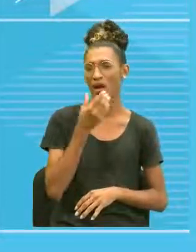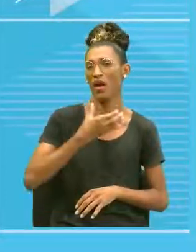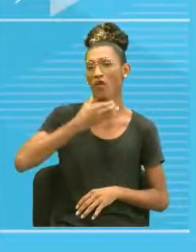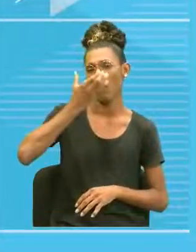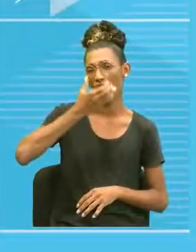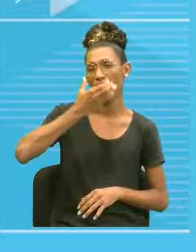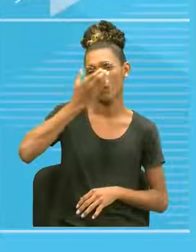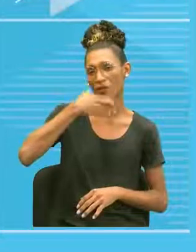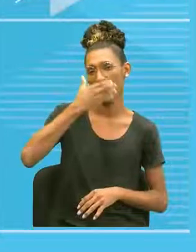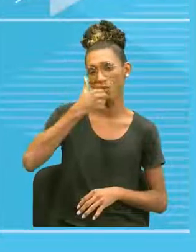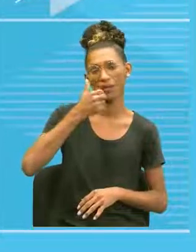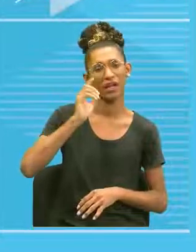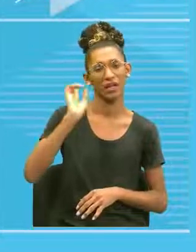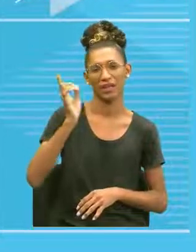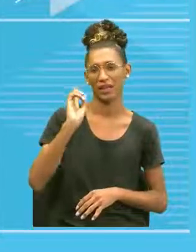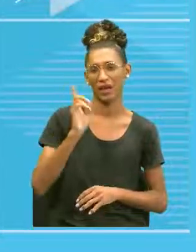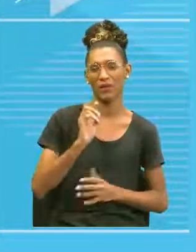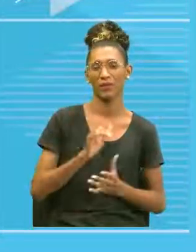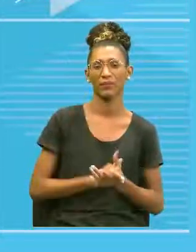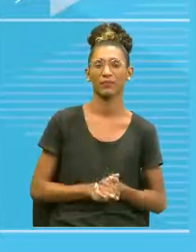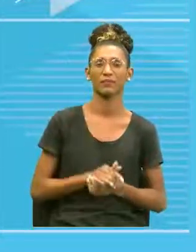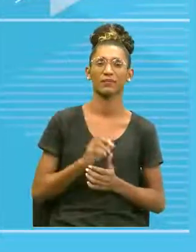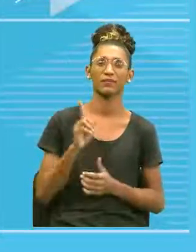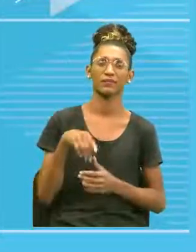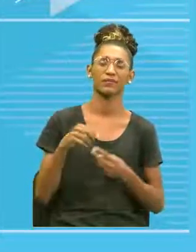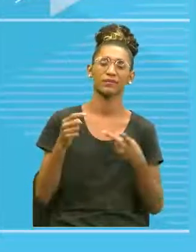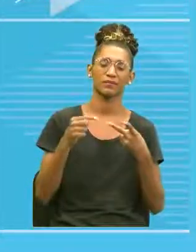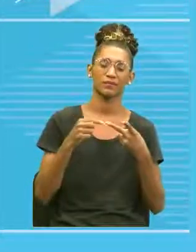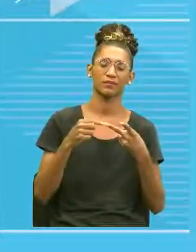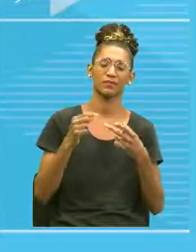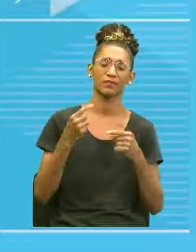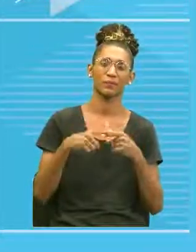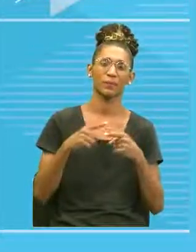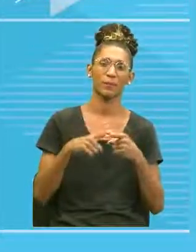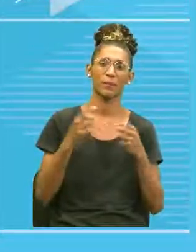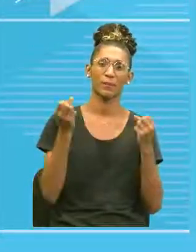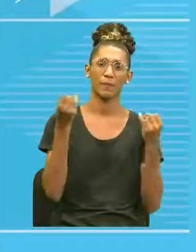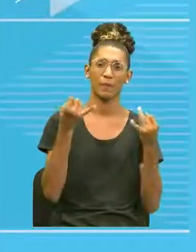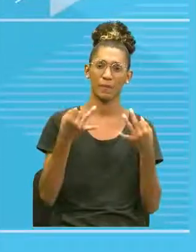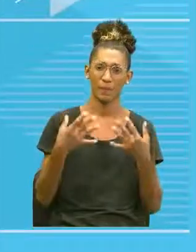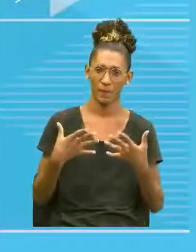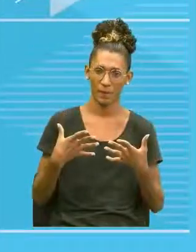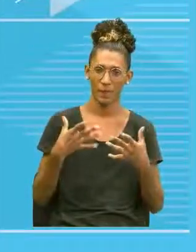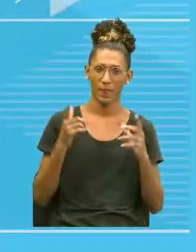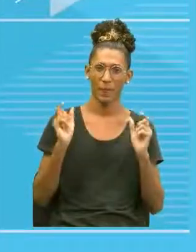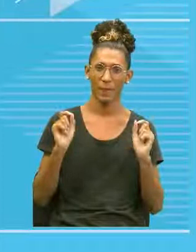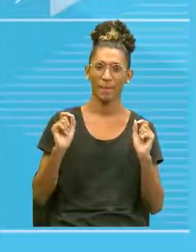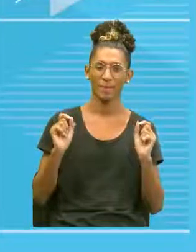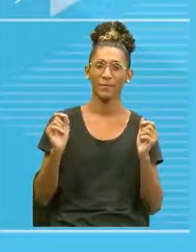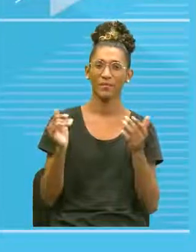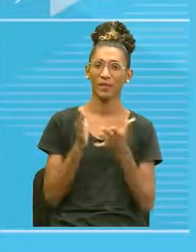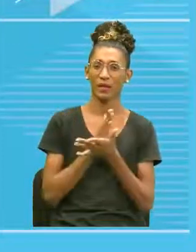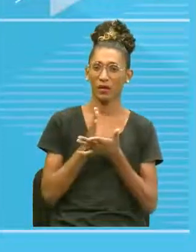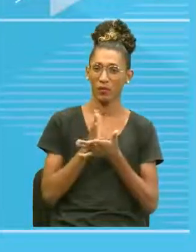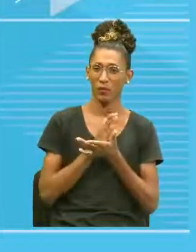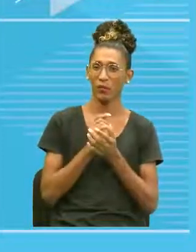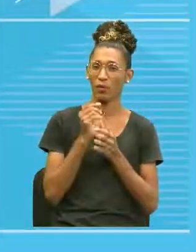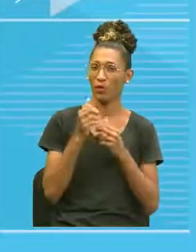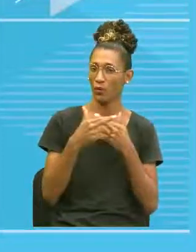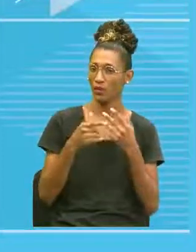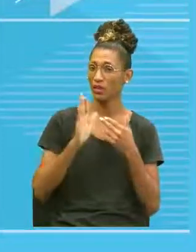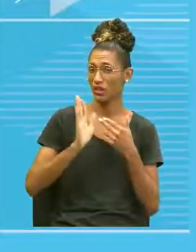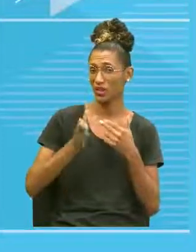imperfeito e ele é chamado de imperfeito porque eu estou falando de uma ação é habitual no